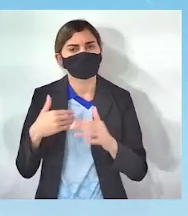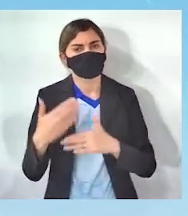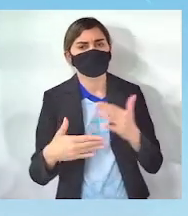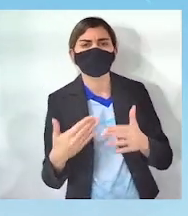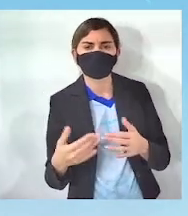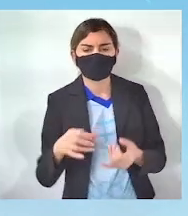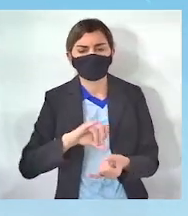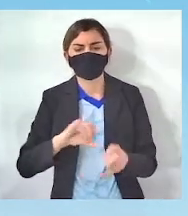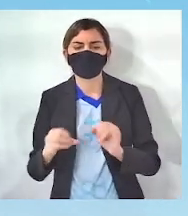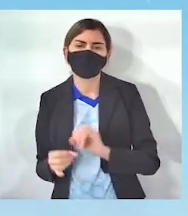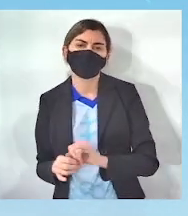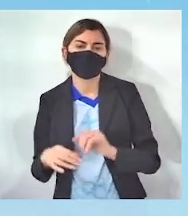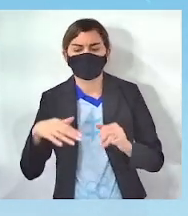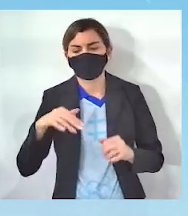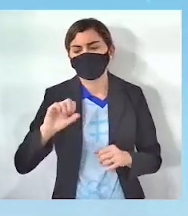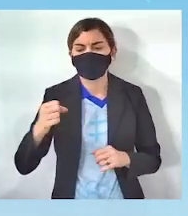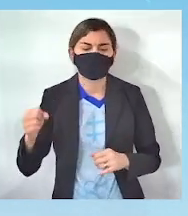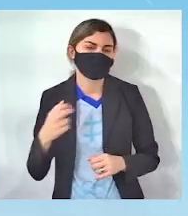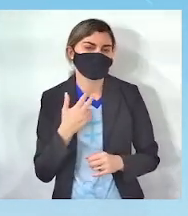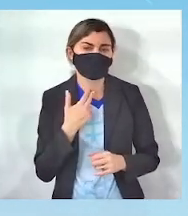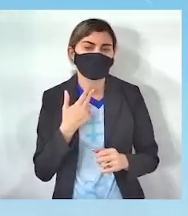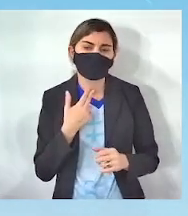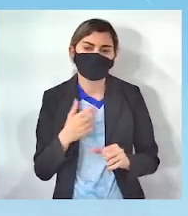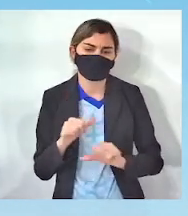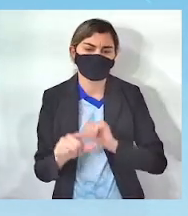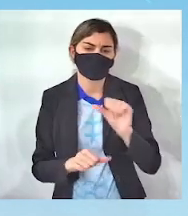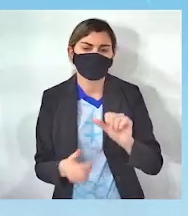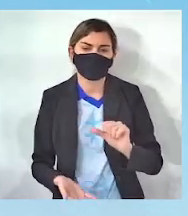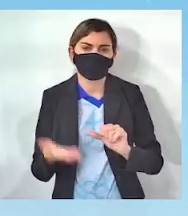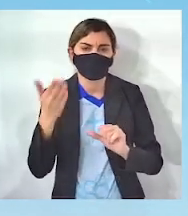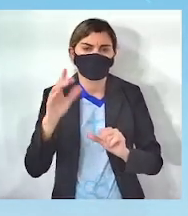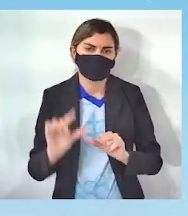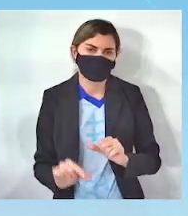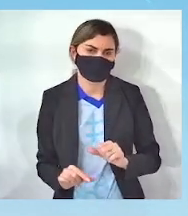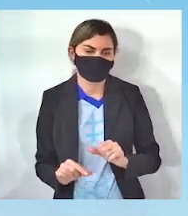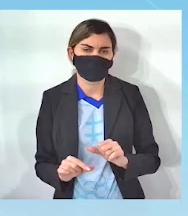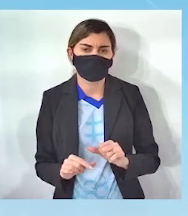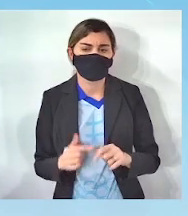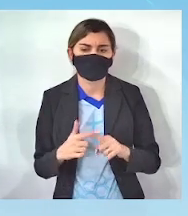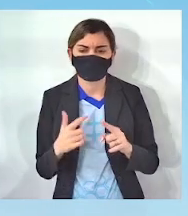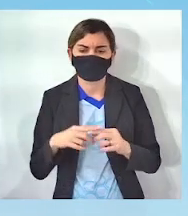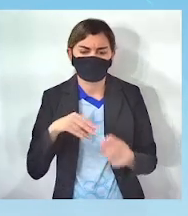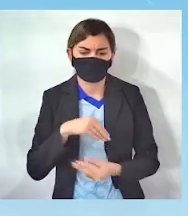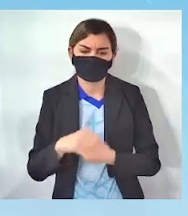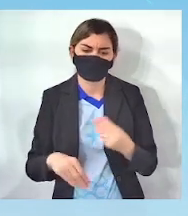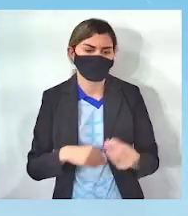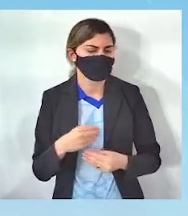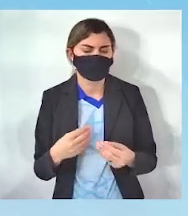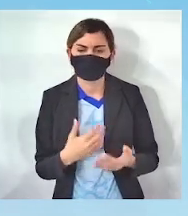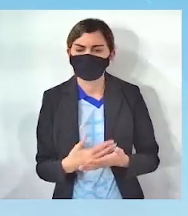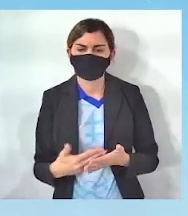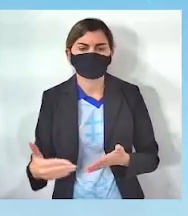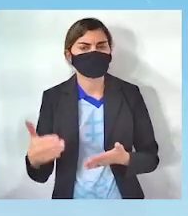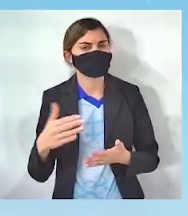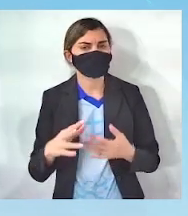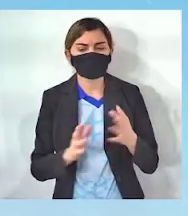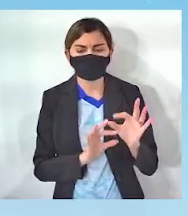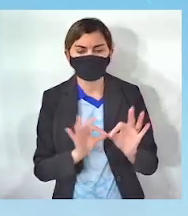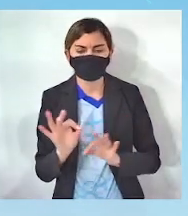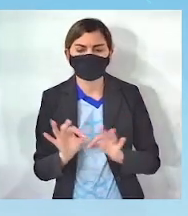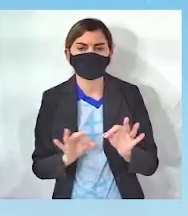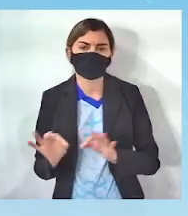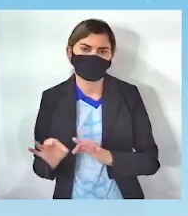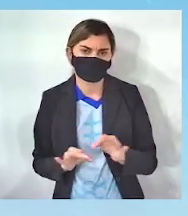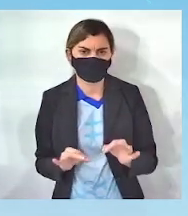reação química a massa não pode mudar, nem aumentar, nem diminuir? Porque a reação não passa de uma